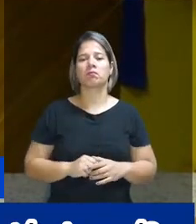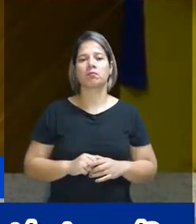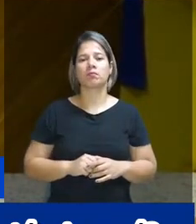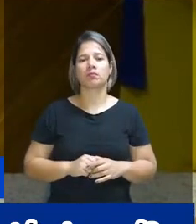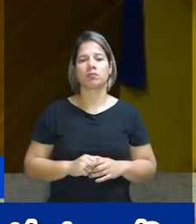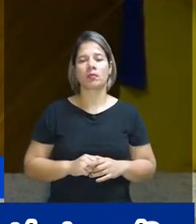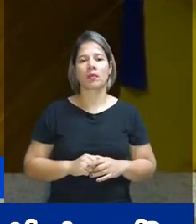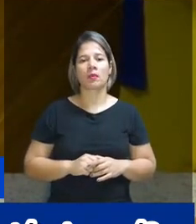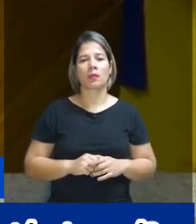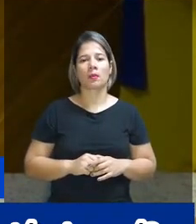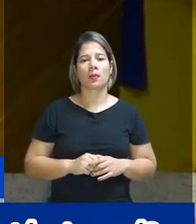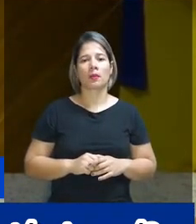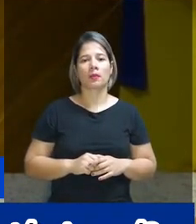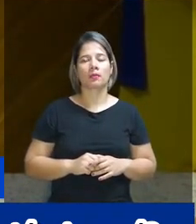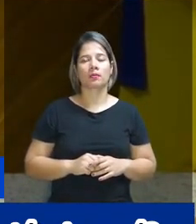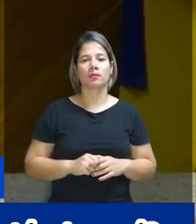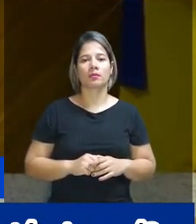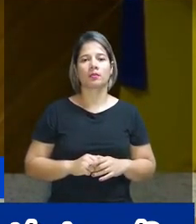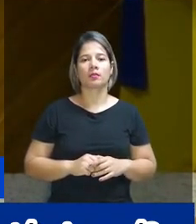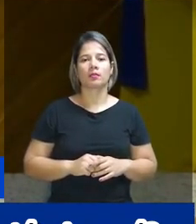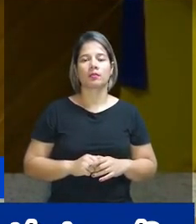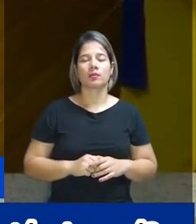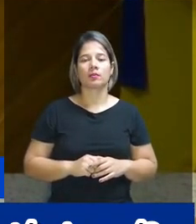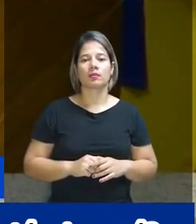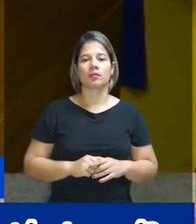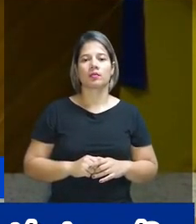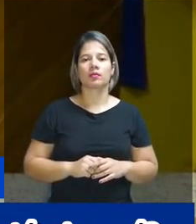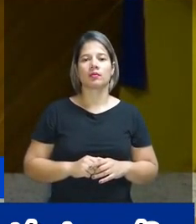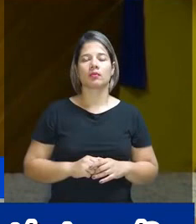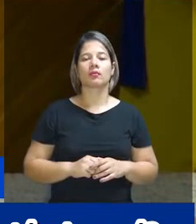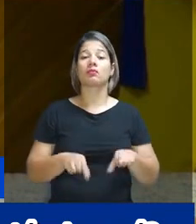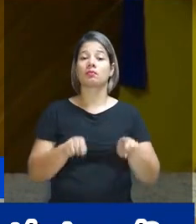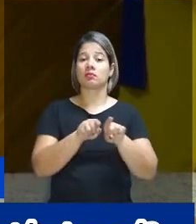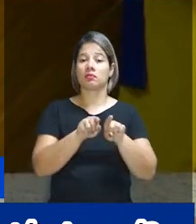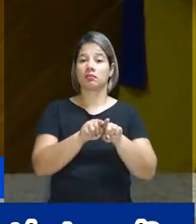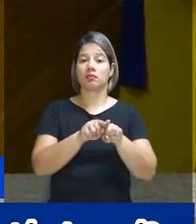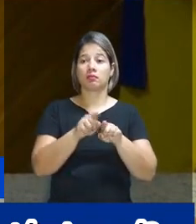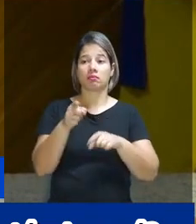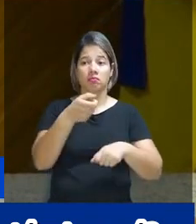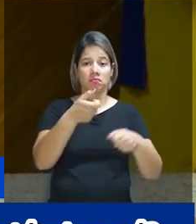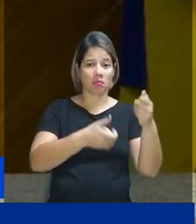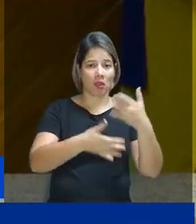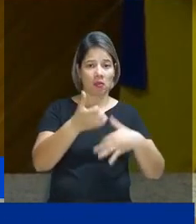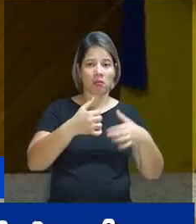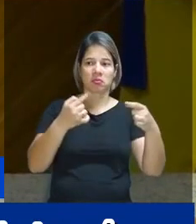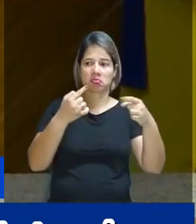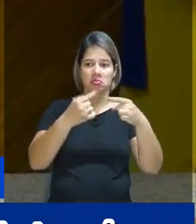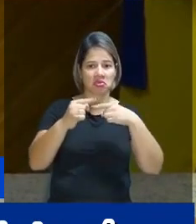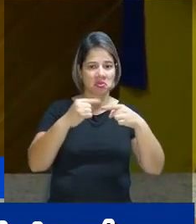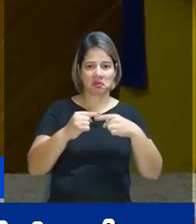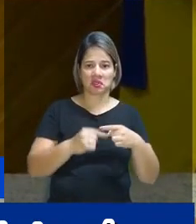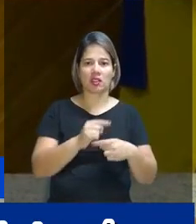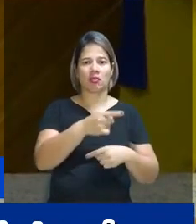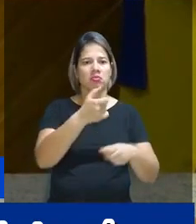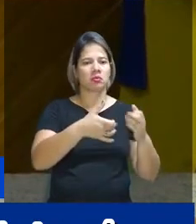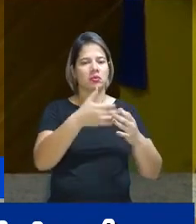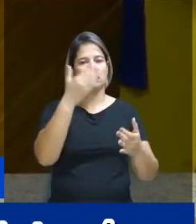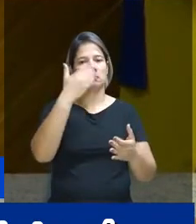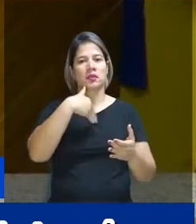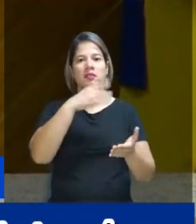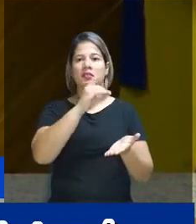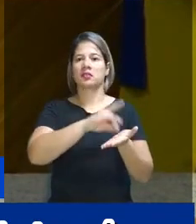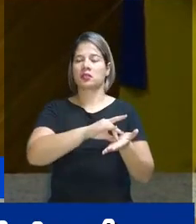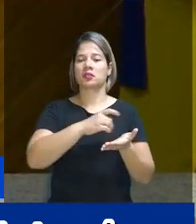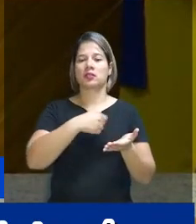que fez ao fazê-lo, rebatendo os argumentos do nosso órgão técnico, né? Então, anuncio o resultado, o